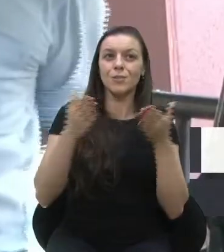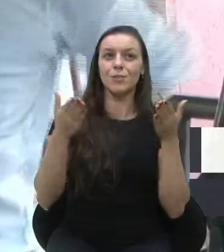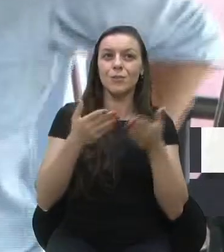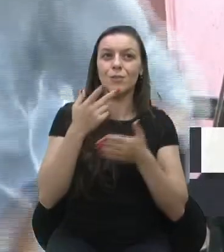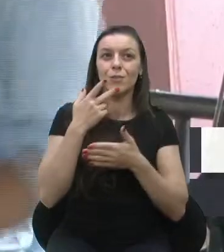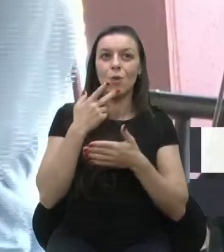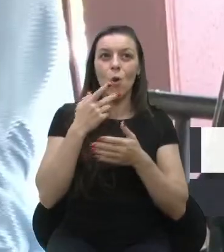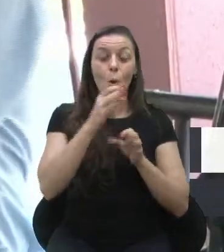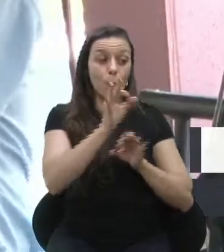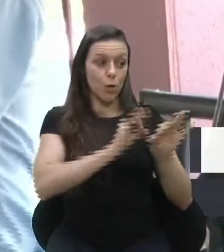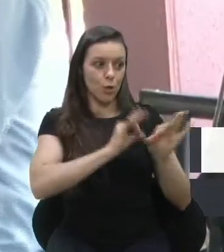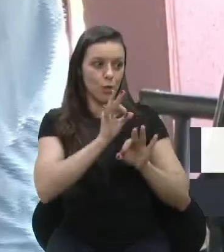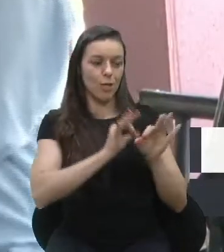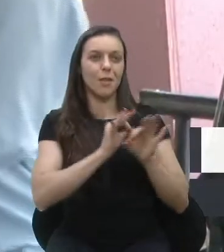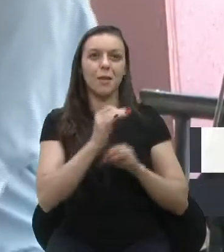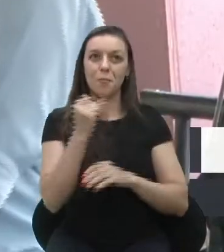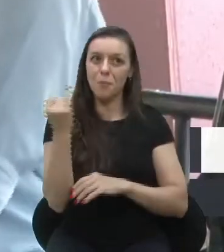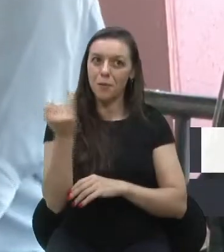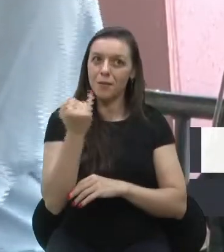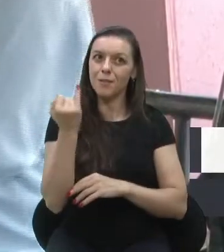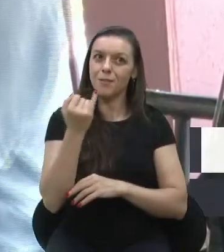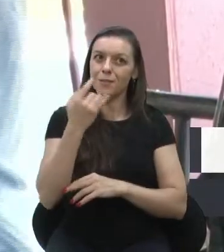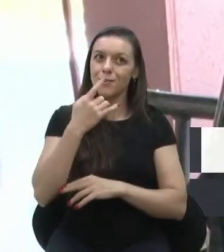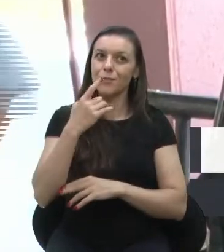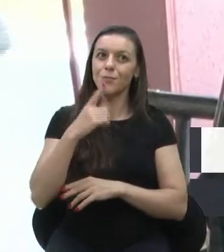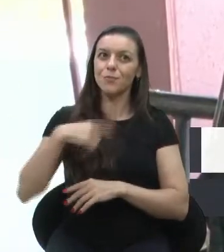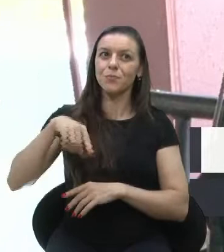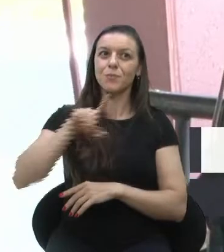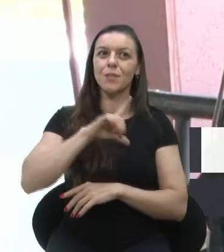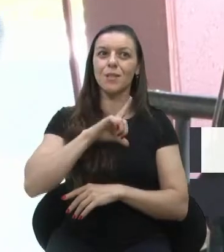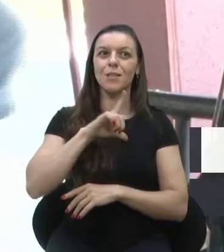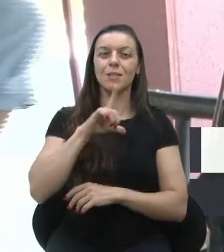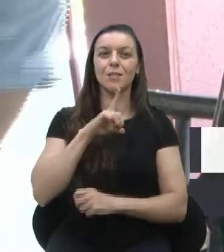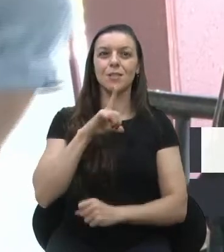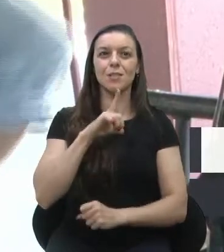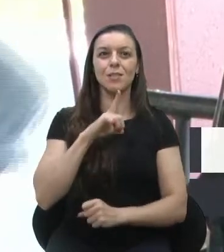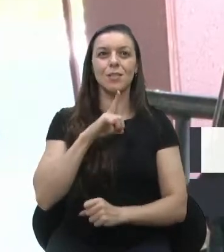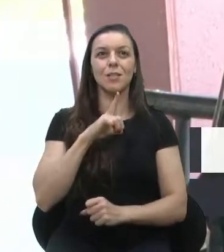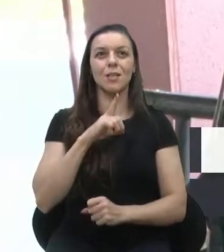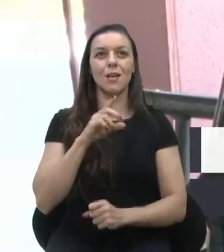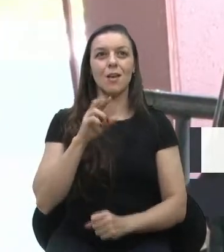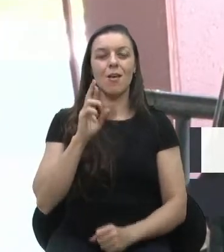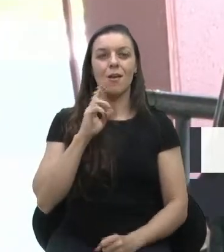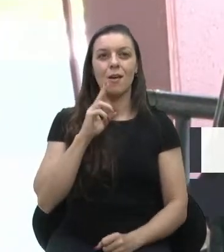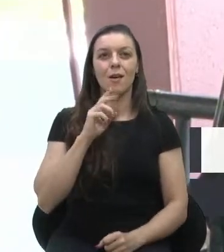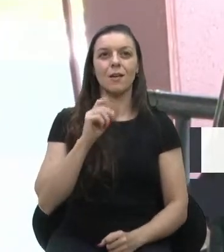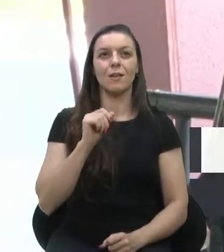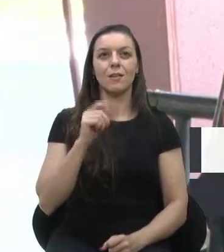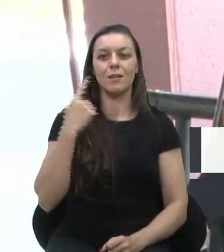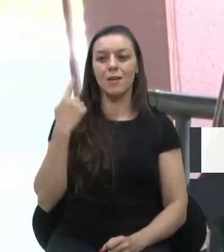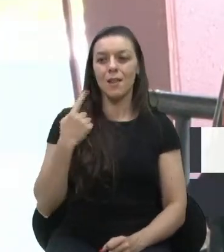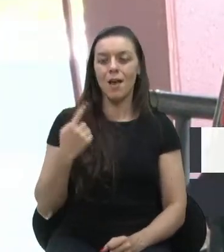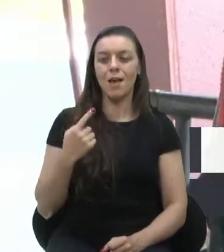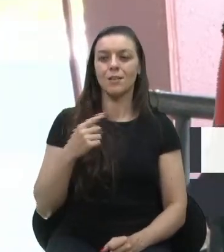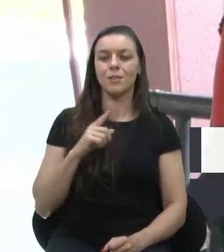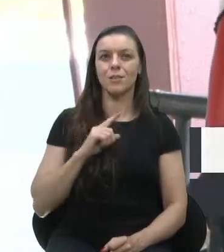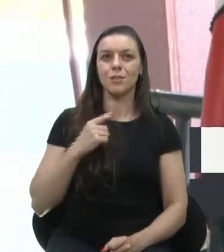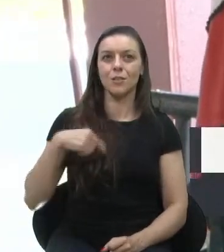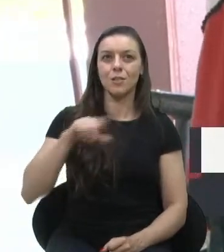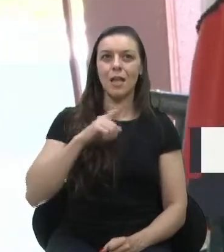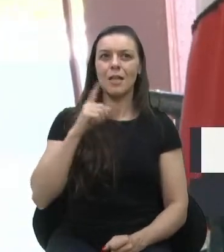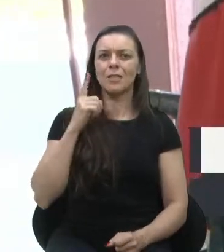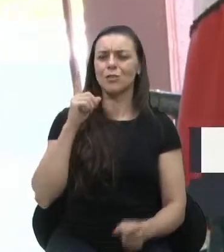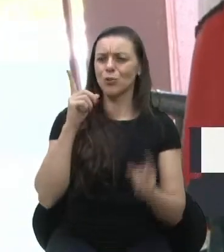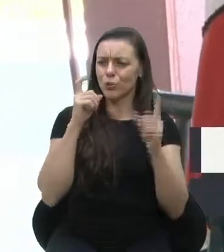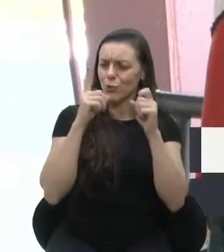projeto muito importante nós temos nós o vereador Ricardo e Grades que forma se o prefeito muitas vezes